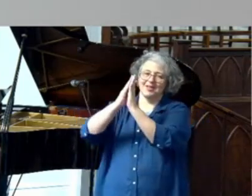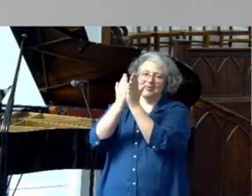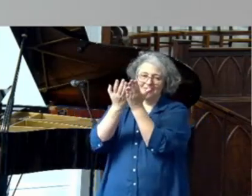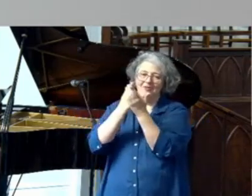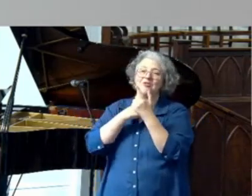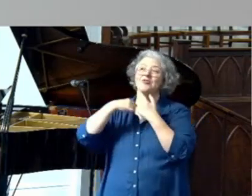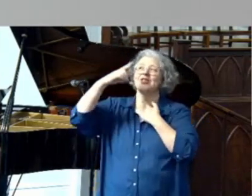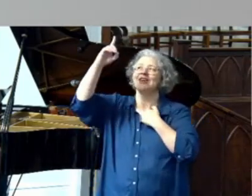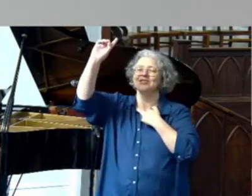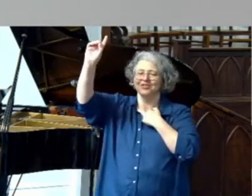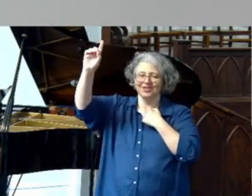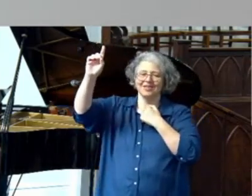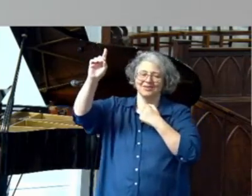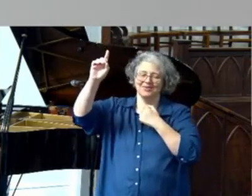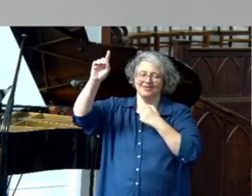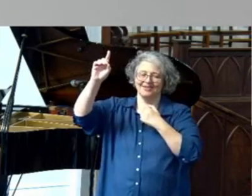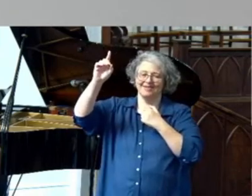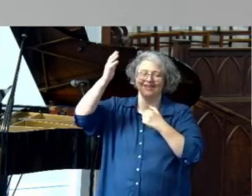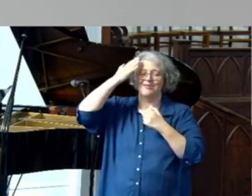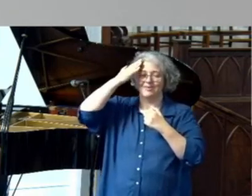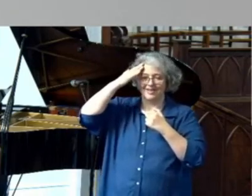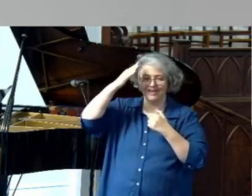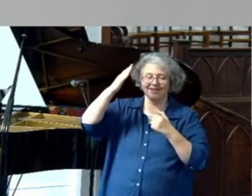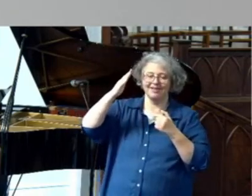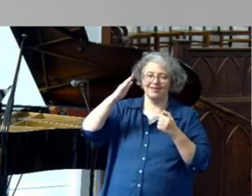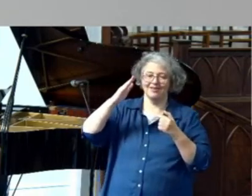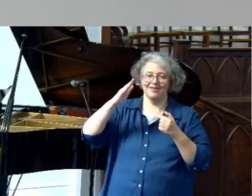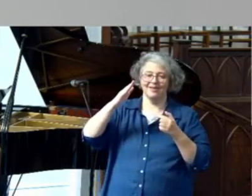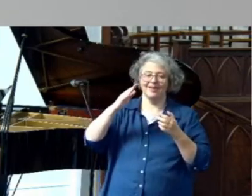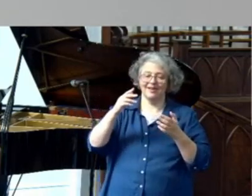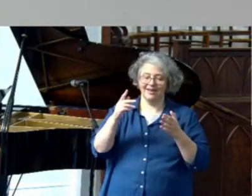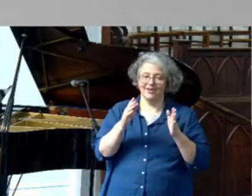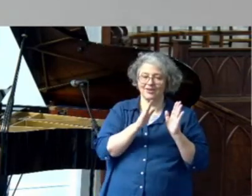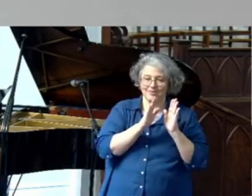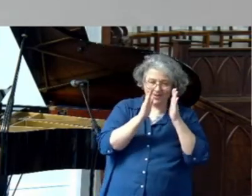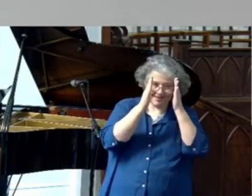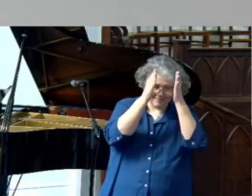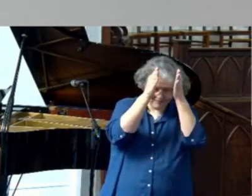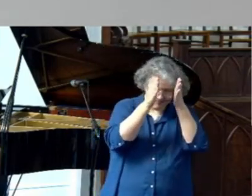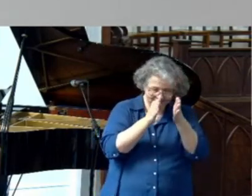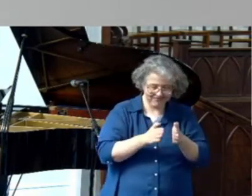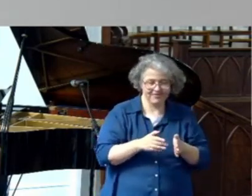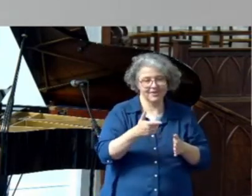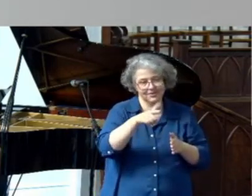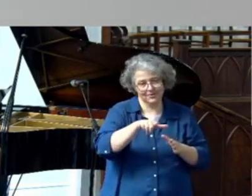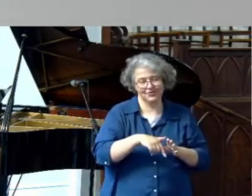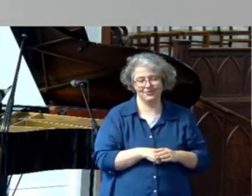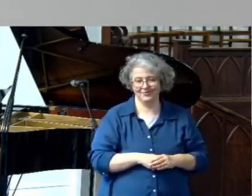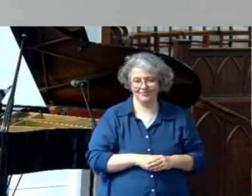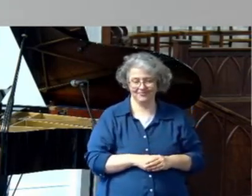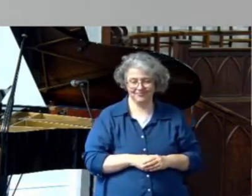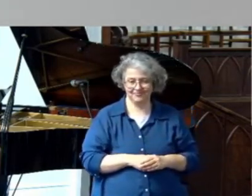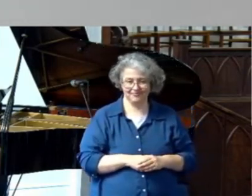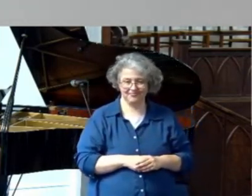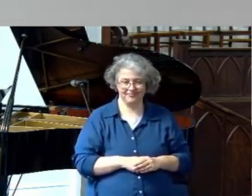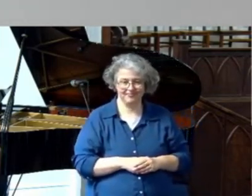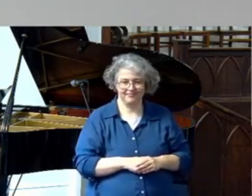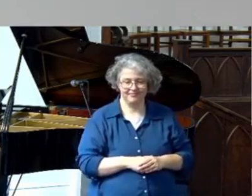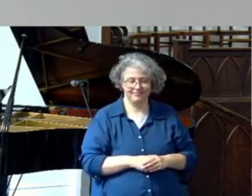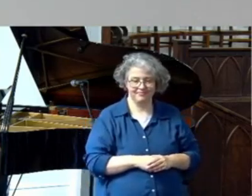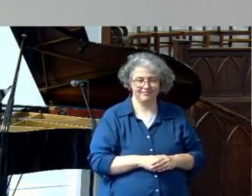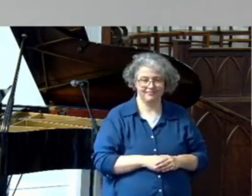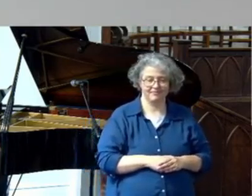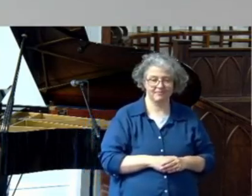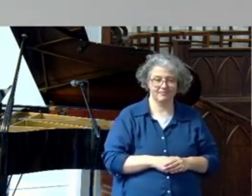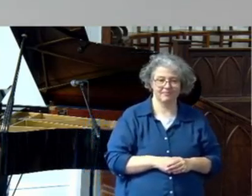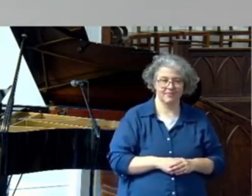boa quanto a vontade de Deus. Mas às vezes eu acho que é. Ah, que luta! Olhar para